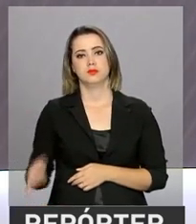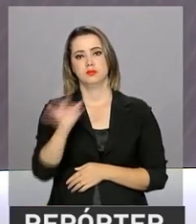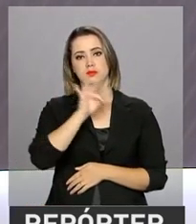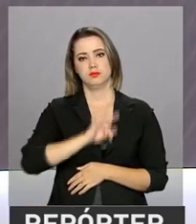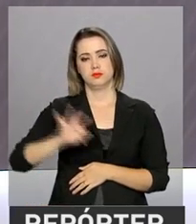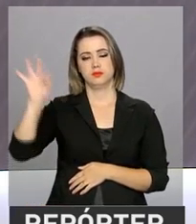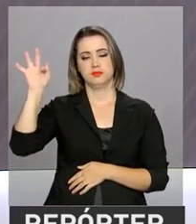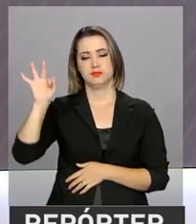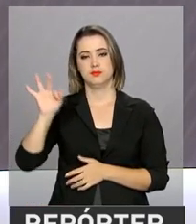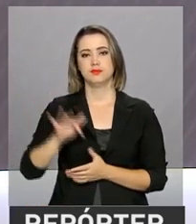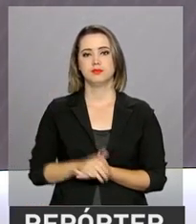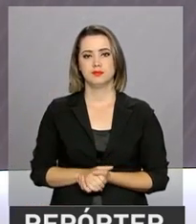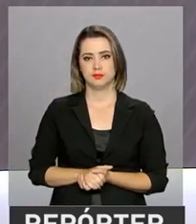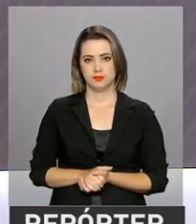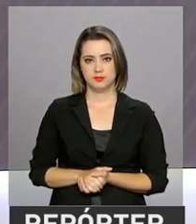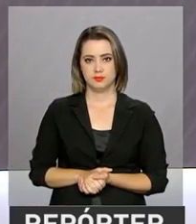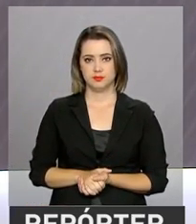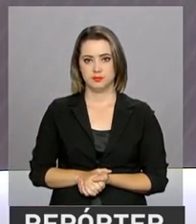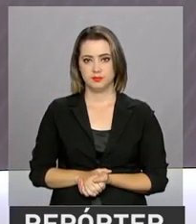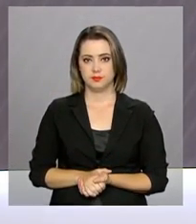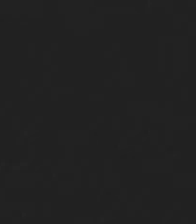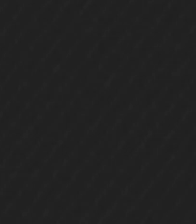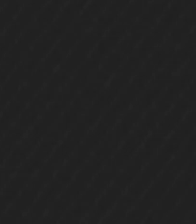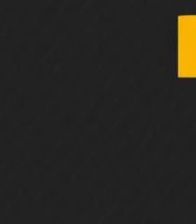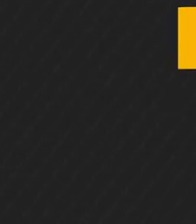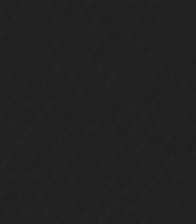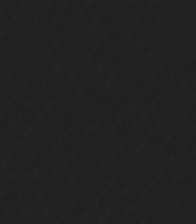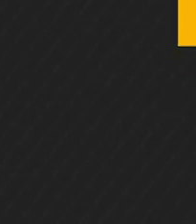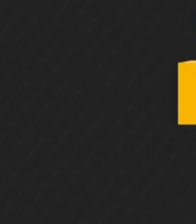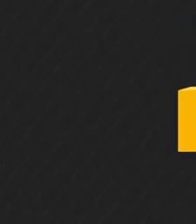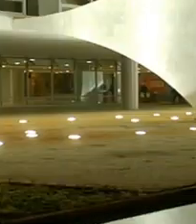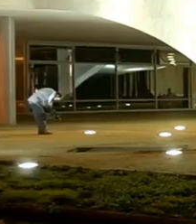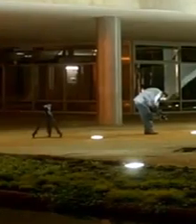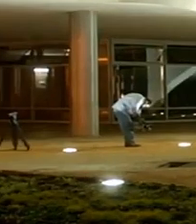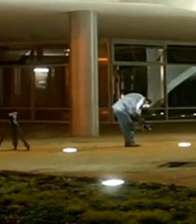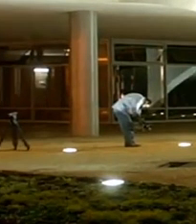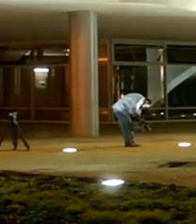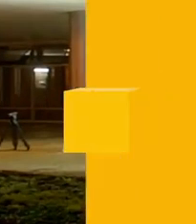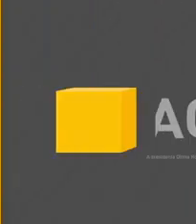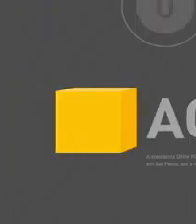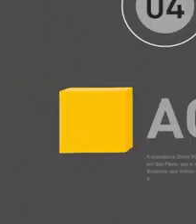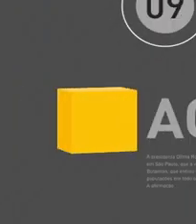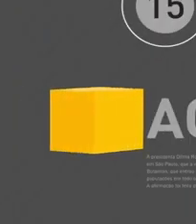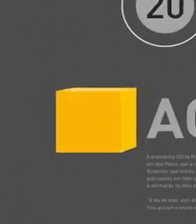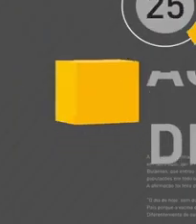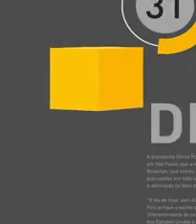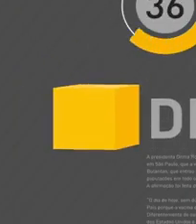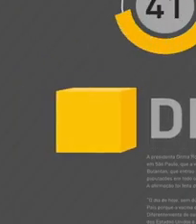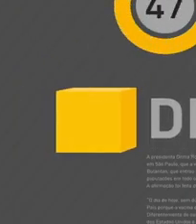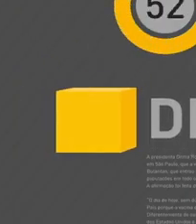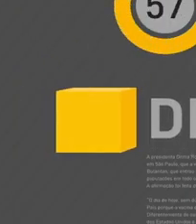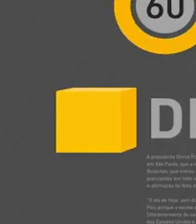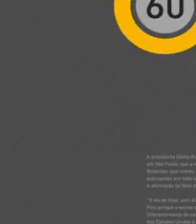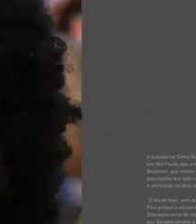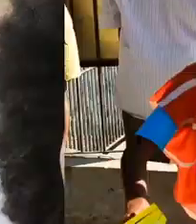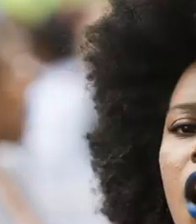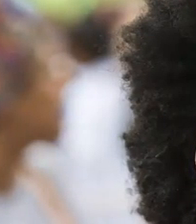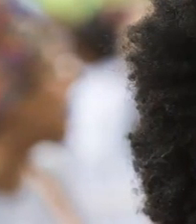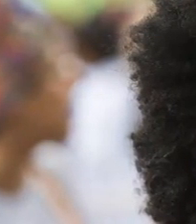NBR, a TV do Governo Federal.